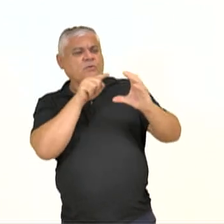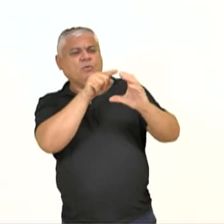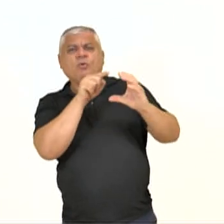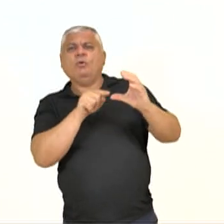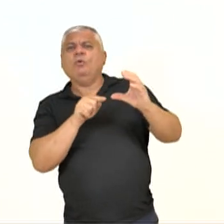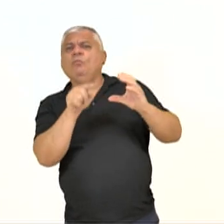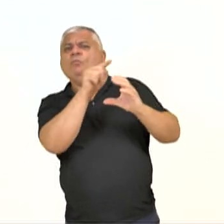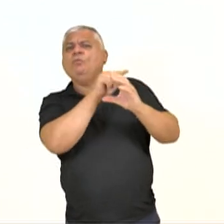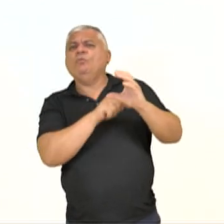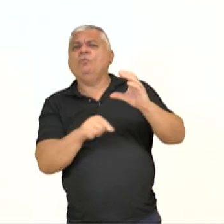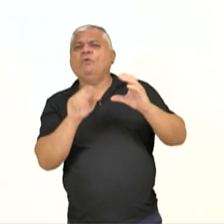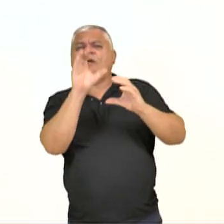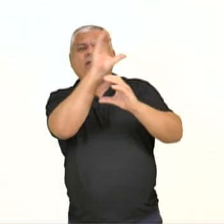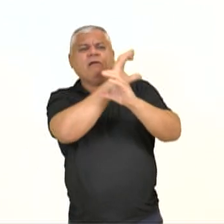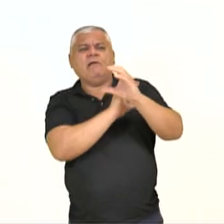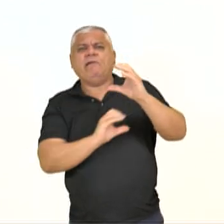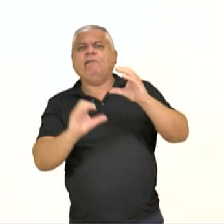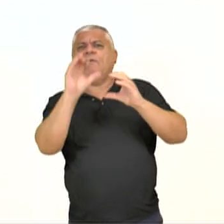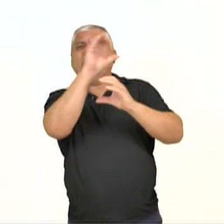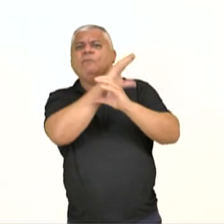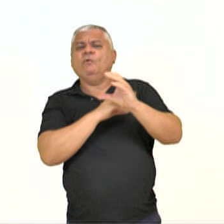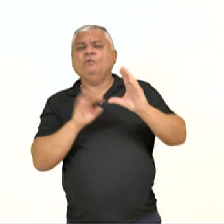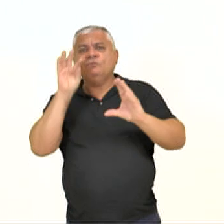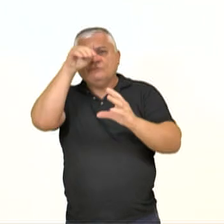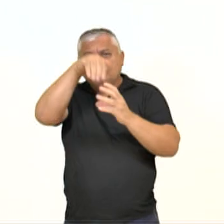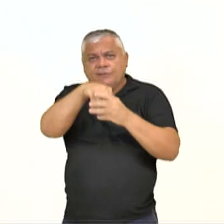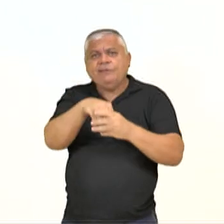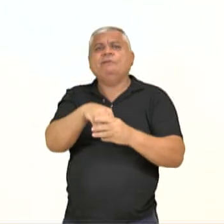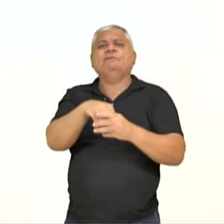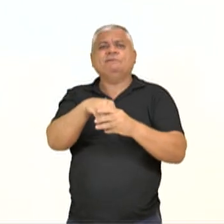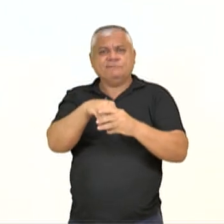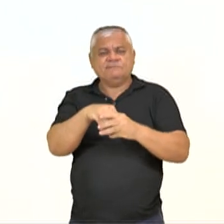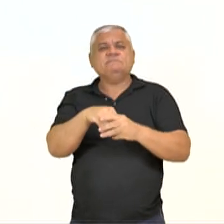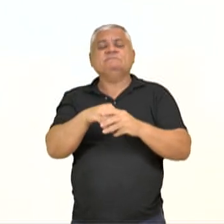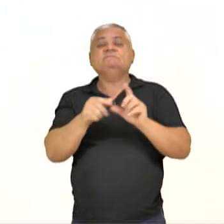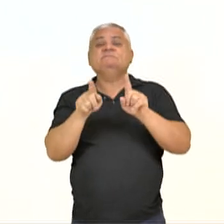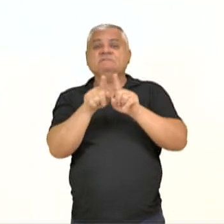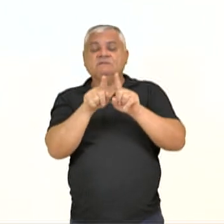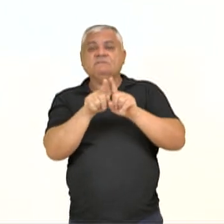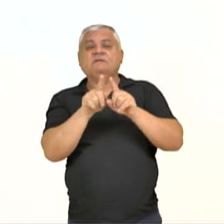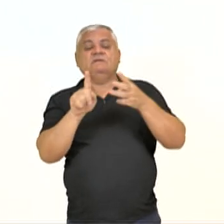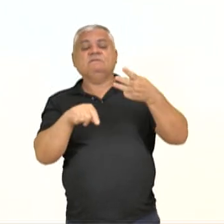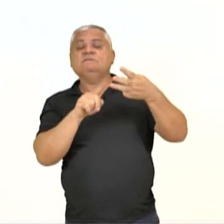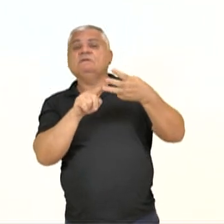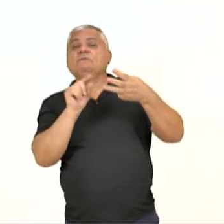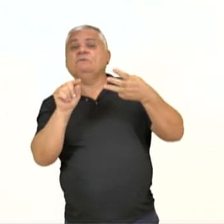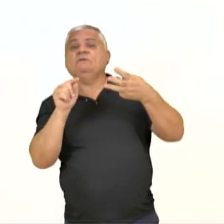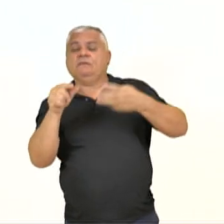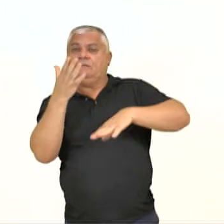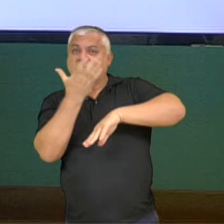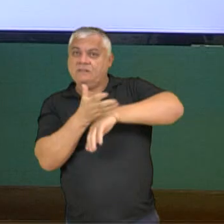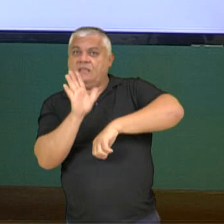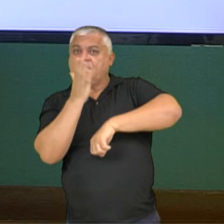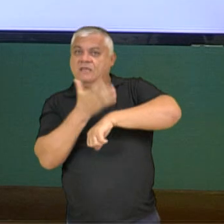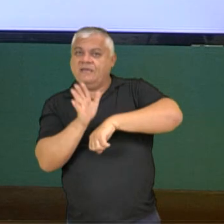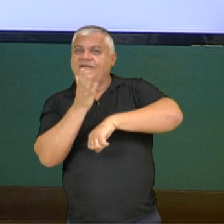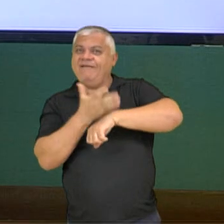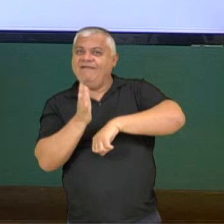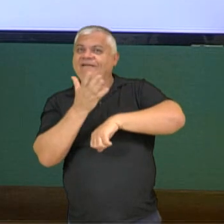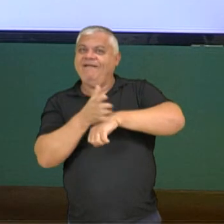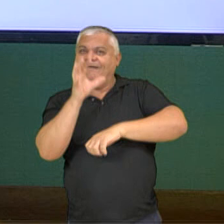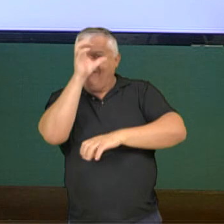classificações dos carbonos dentro dessas cadeias carbônicas e, claro, praticar o